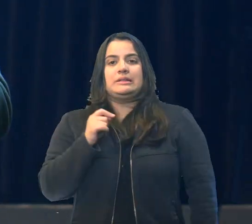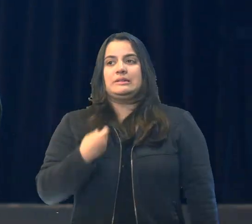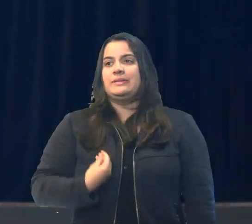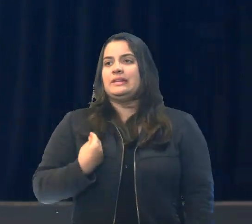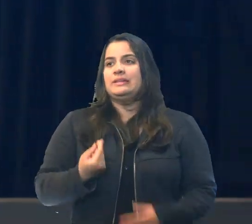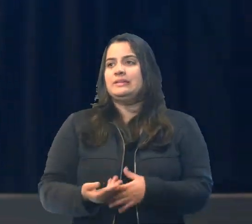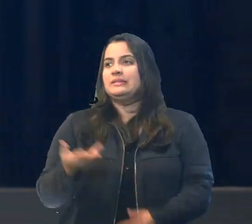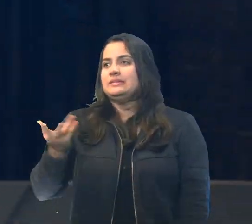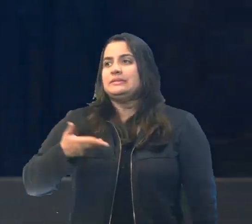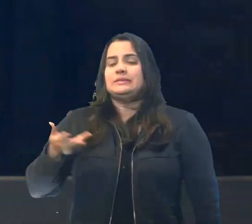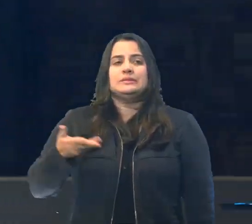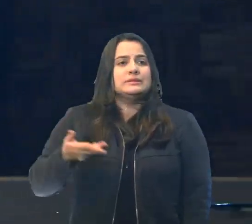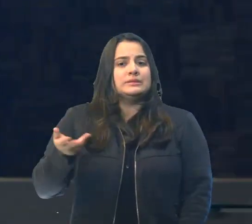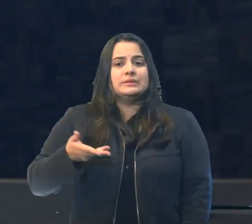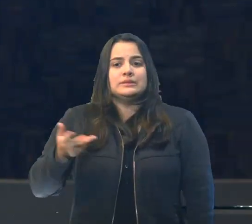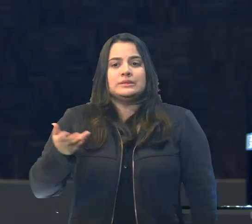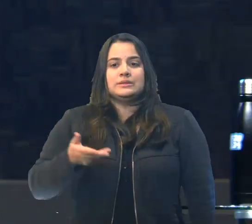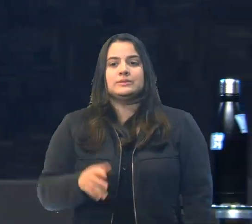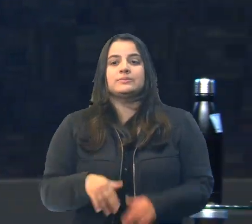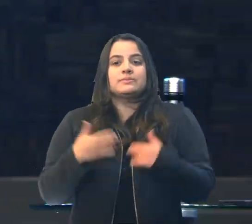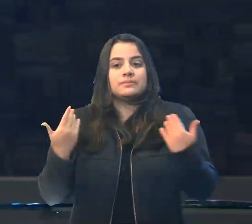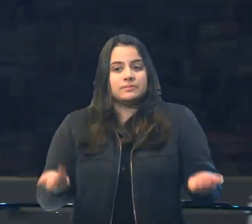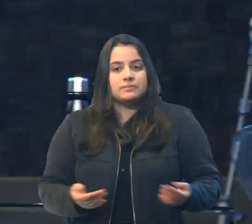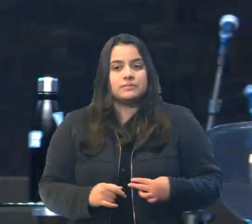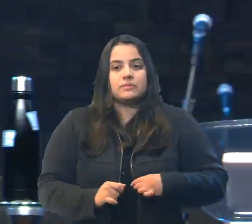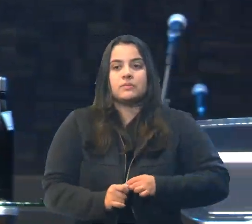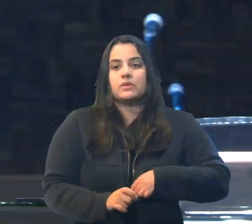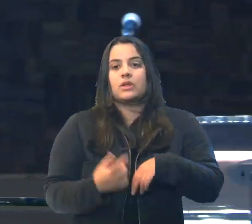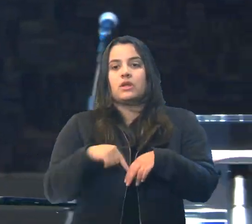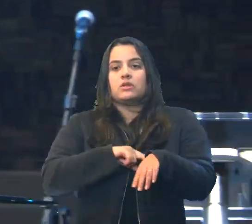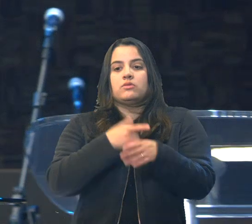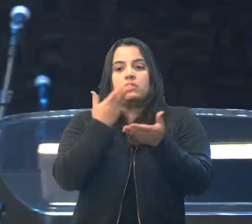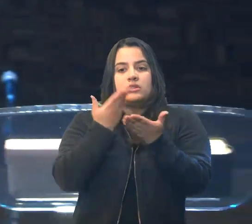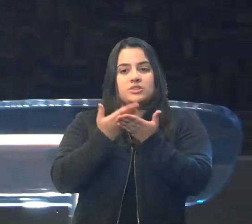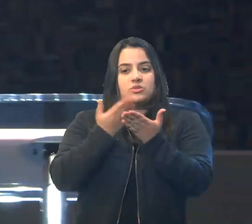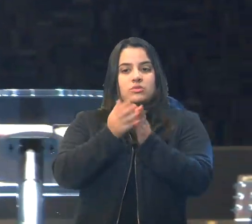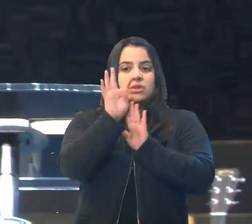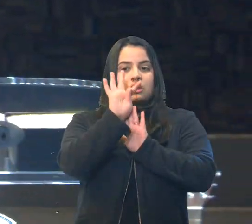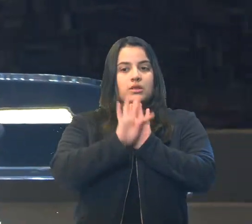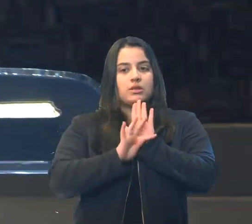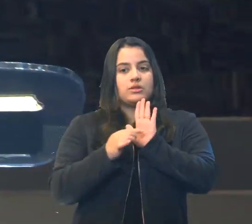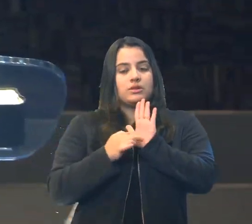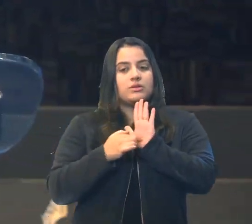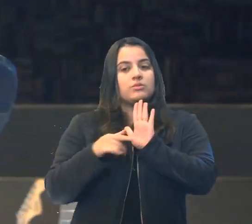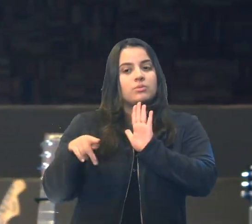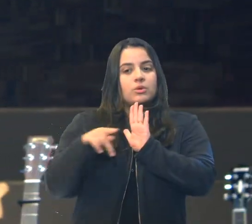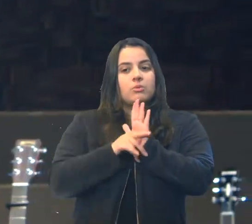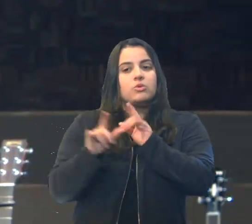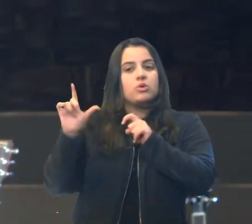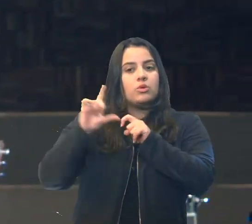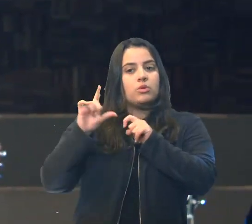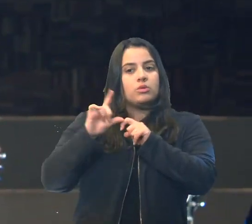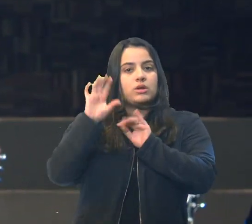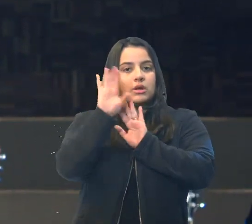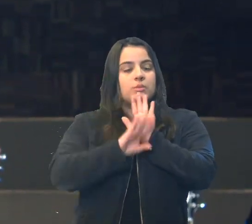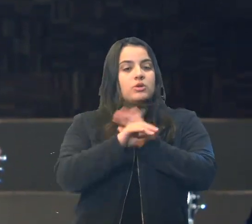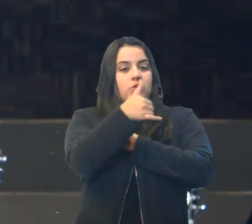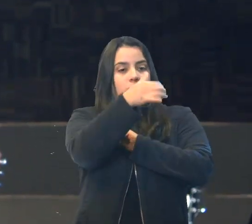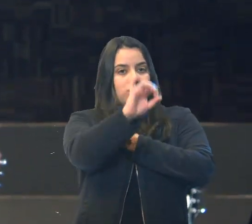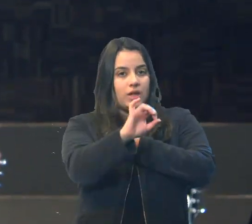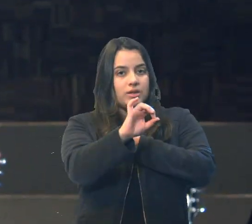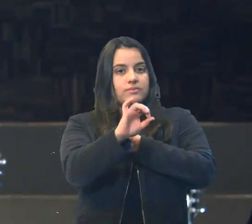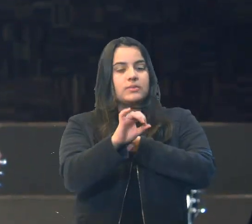vivendo uma vida muito louca. Por isso a gente vai estudar o texto de Lucas 10, que fala sobre a vida de Marta e